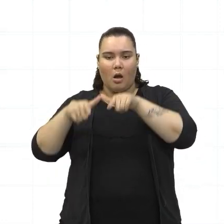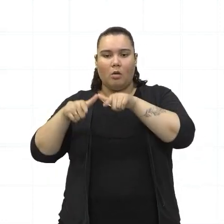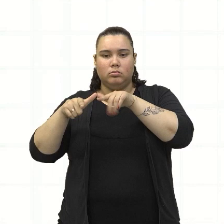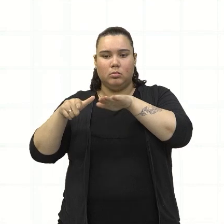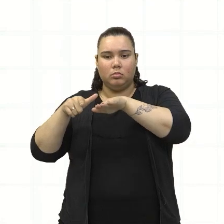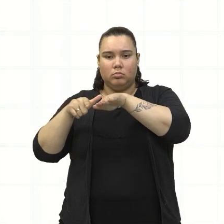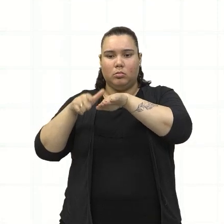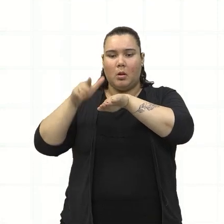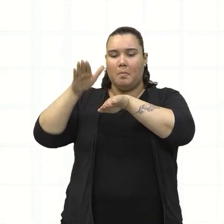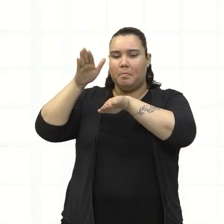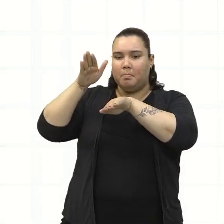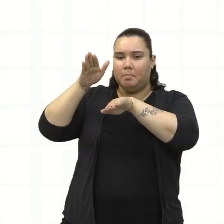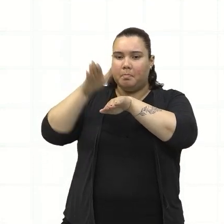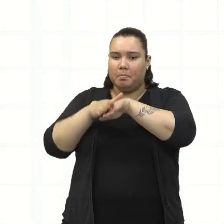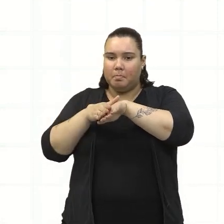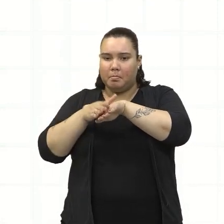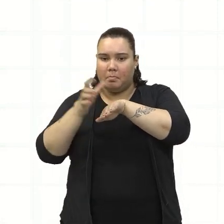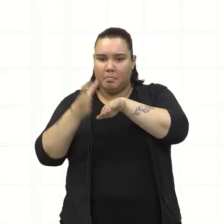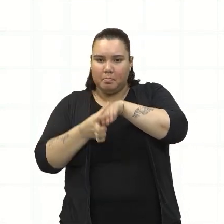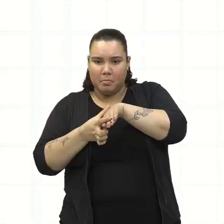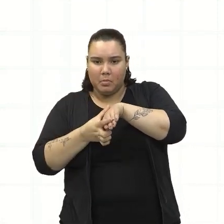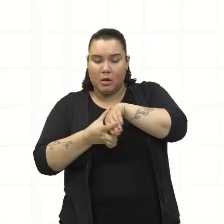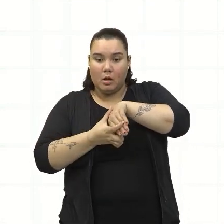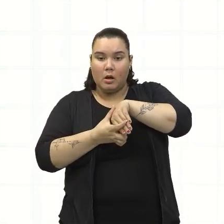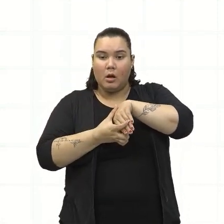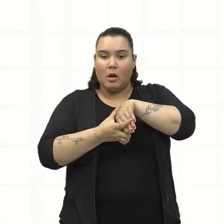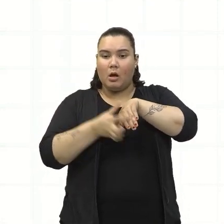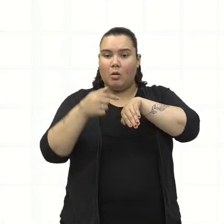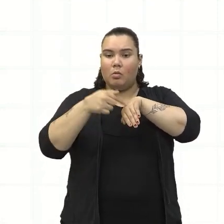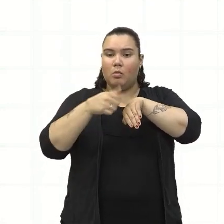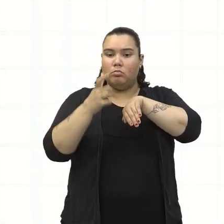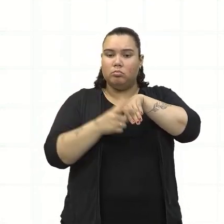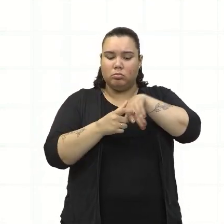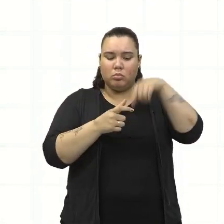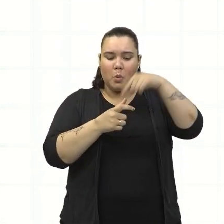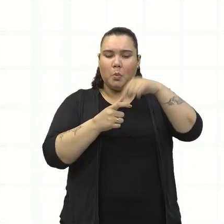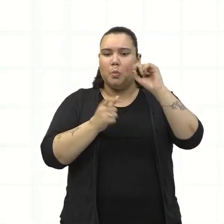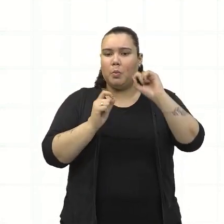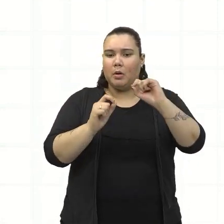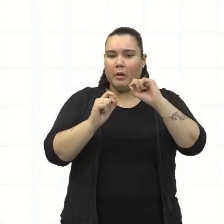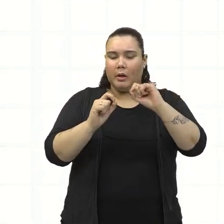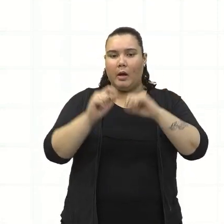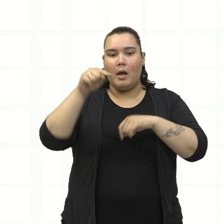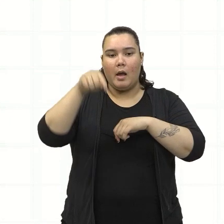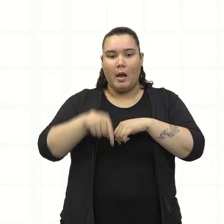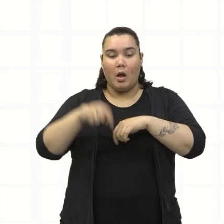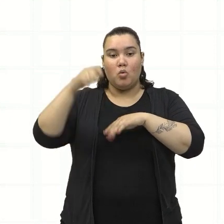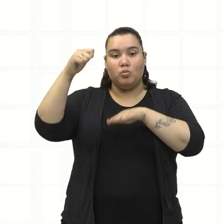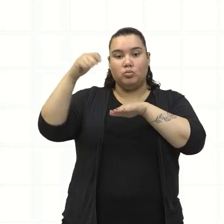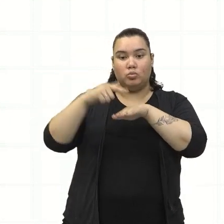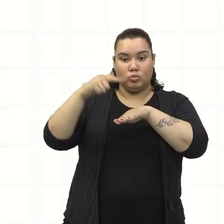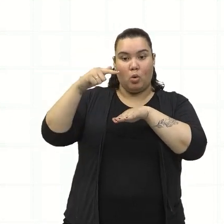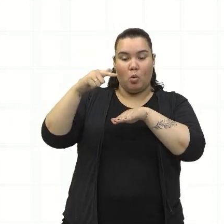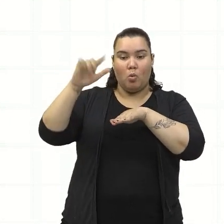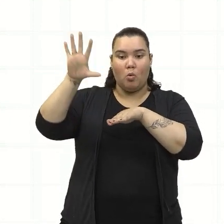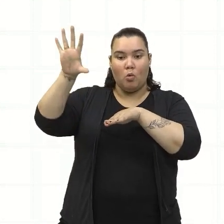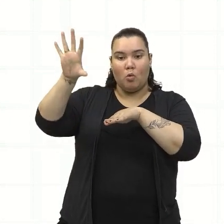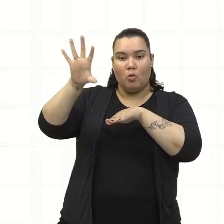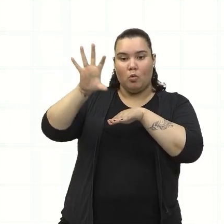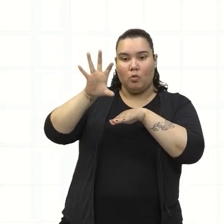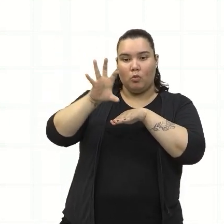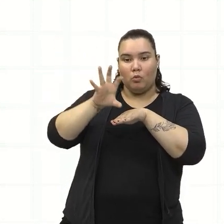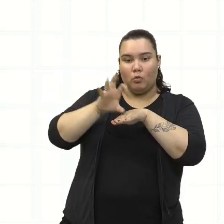uma placa dessa que vai captar a luz do sol. Então, olha aí, temos aí o telhado da casa e aqui em cima nós temos a